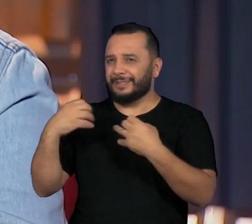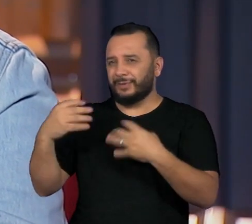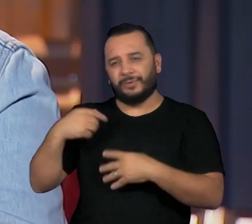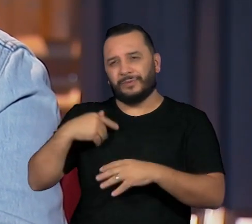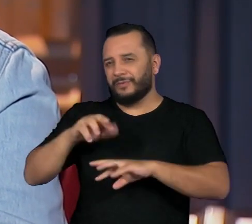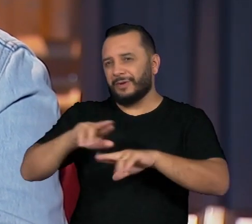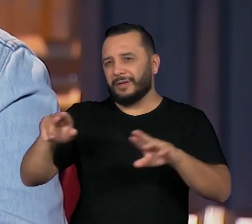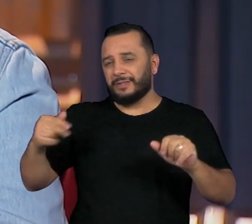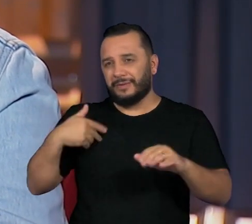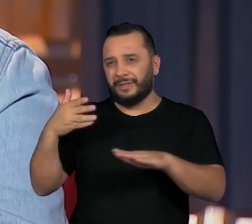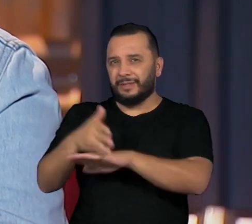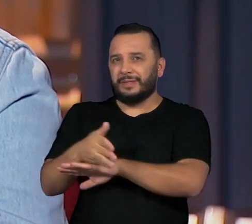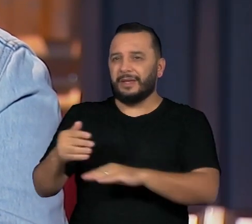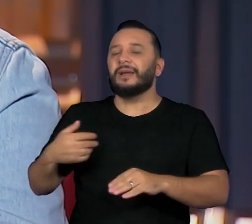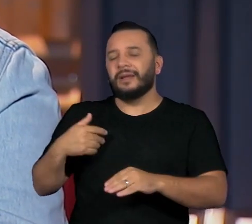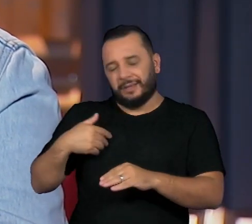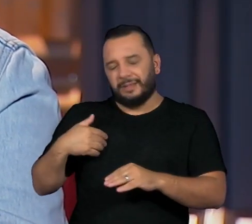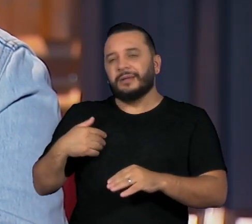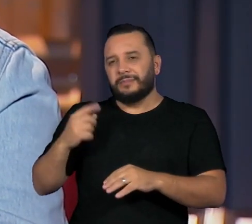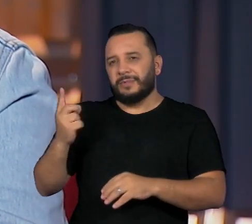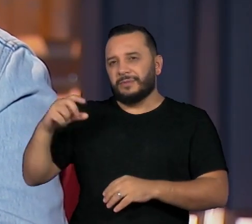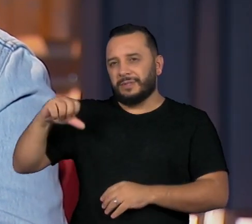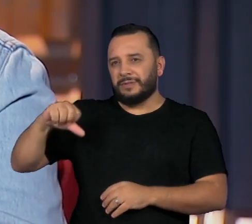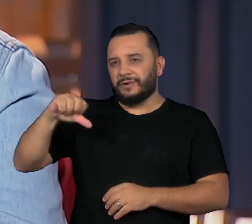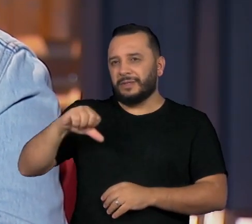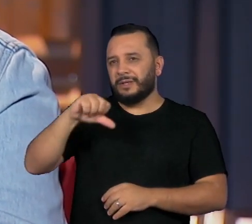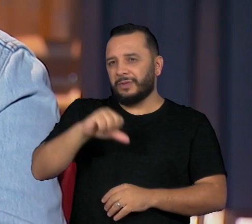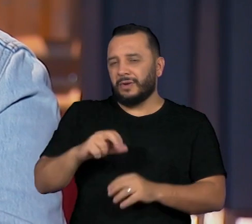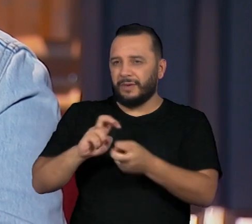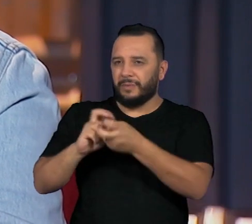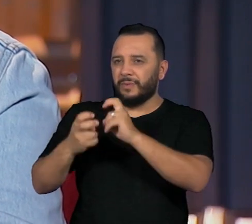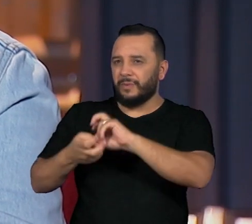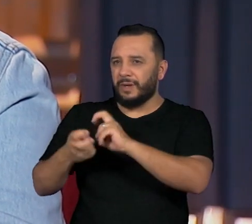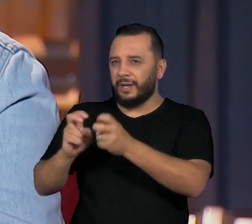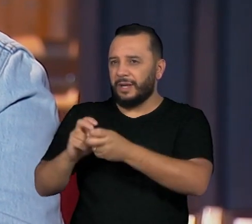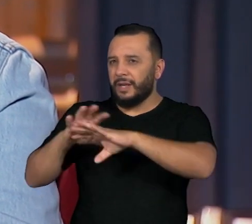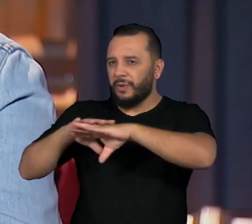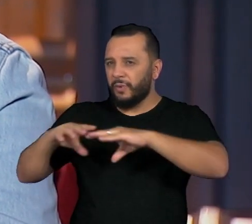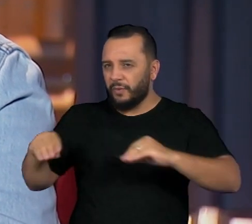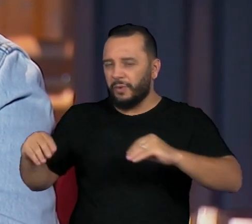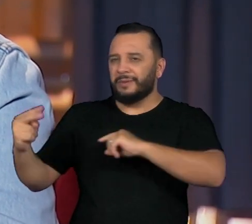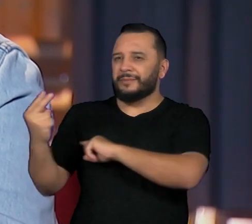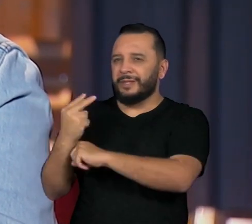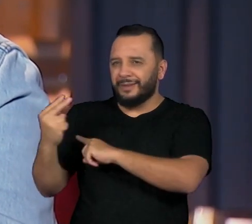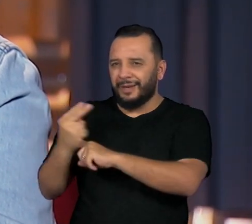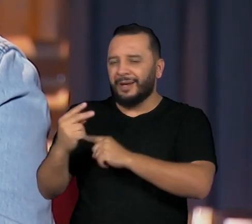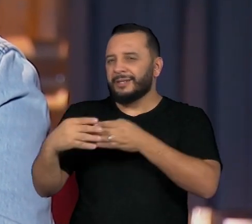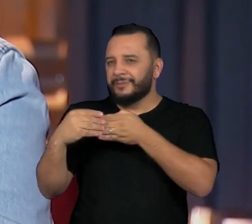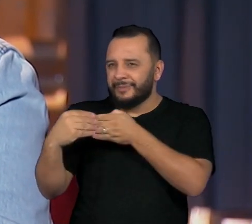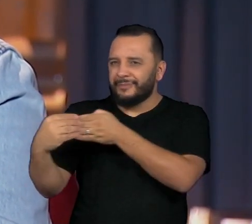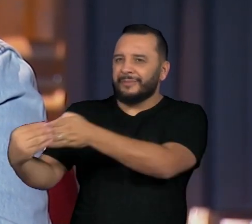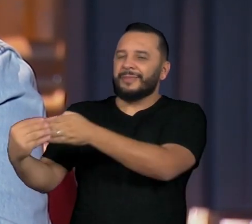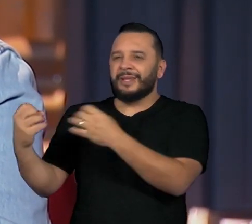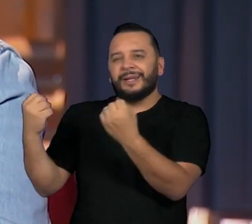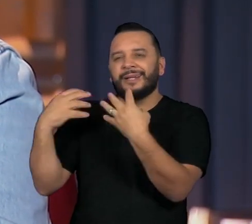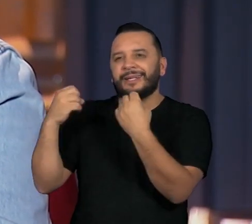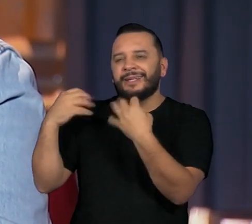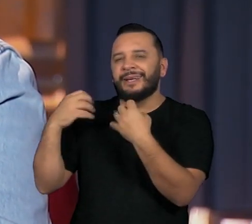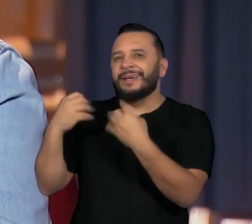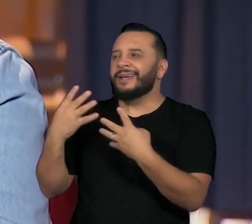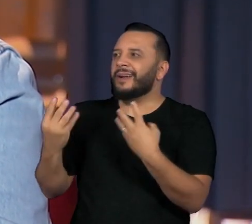em 99, ela me cura, ela me protege, ela me guia, ela me ensina, sobretudo,